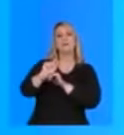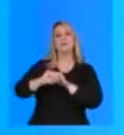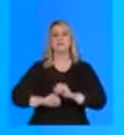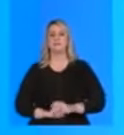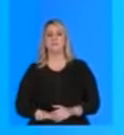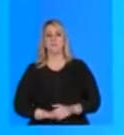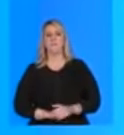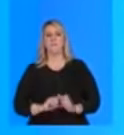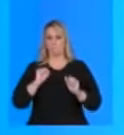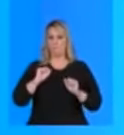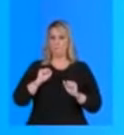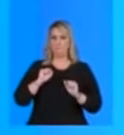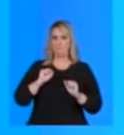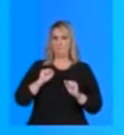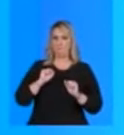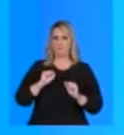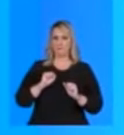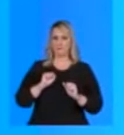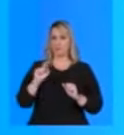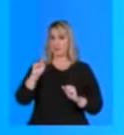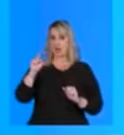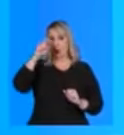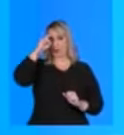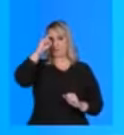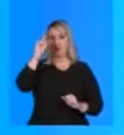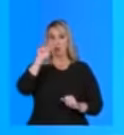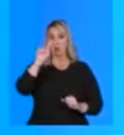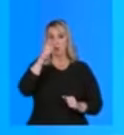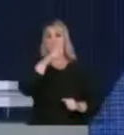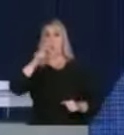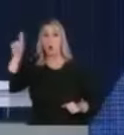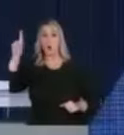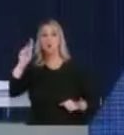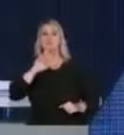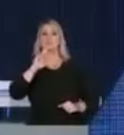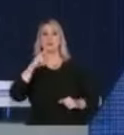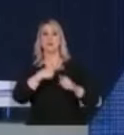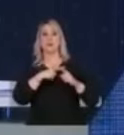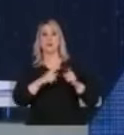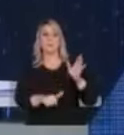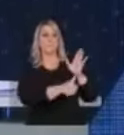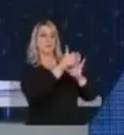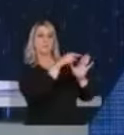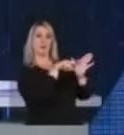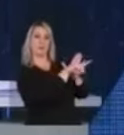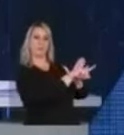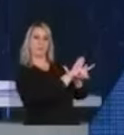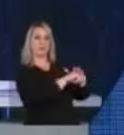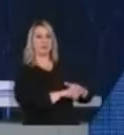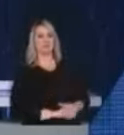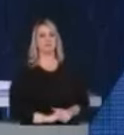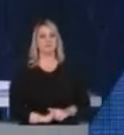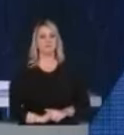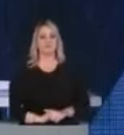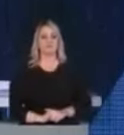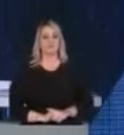posso escolher o Crivela ou não não o Crivela vai ser o último a responder porque foi o primeiro a fazer a pergunta